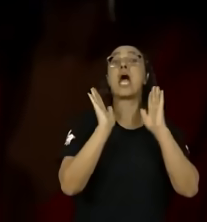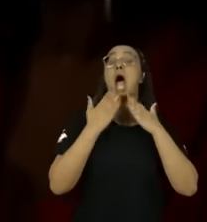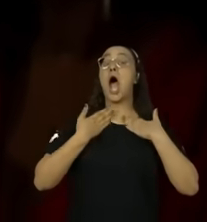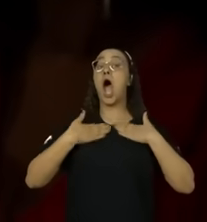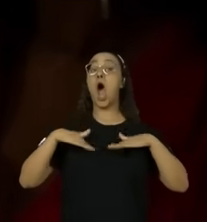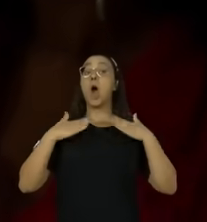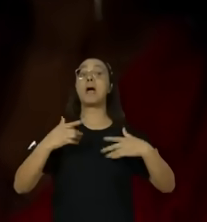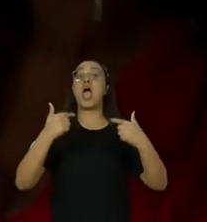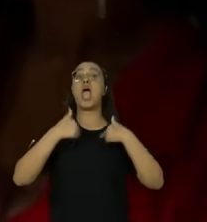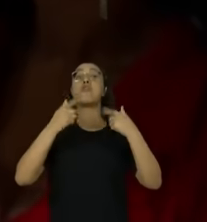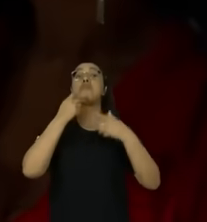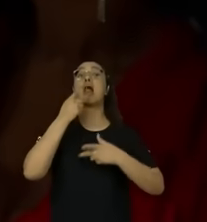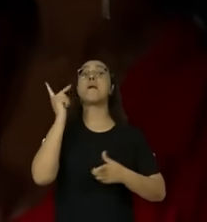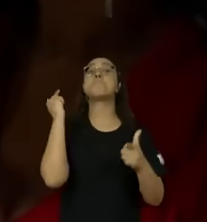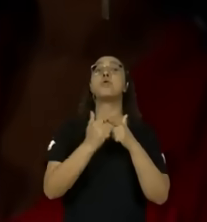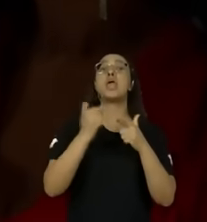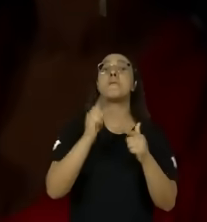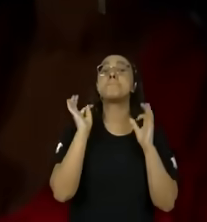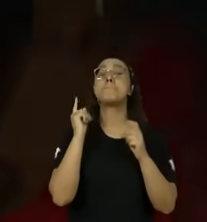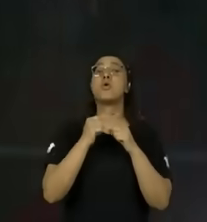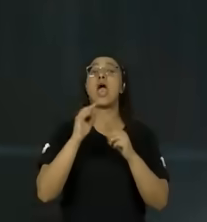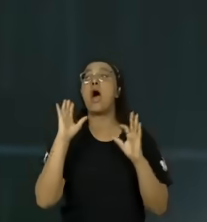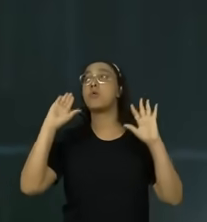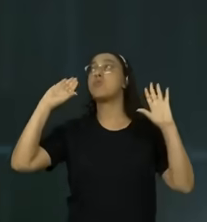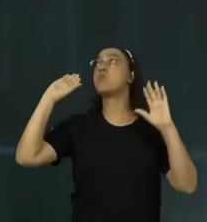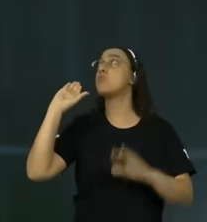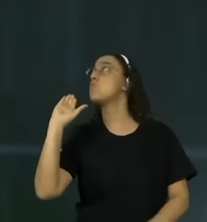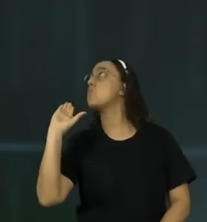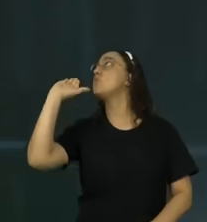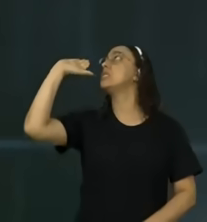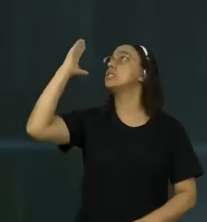vou revelar o porquê de todas as coisas.